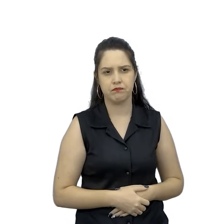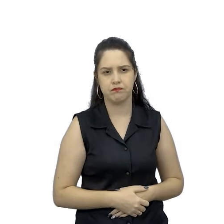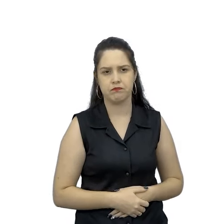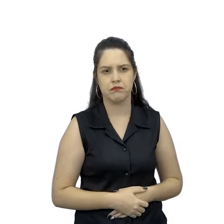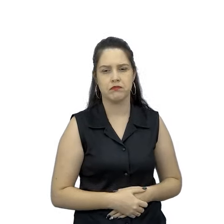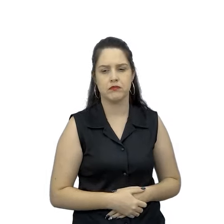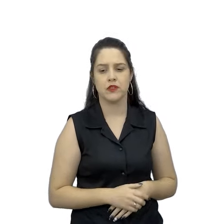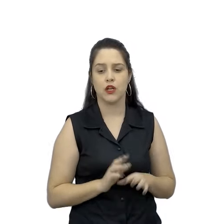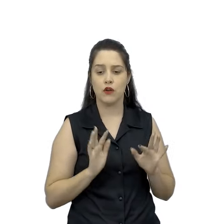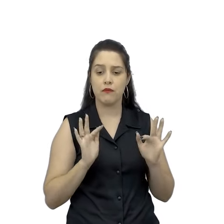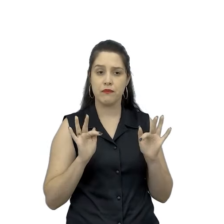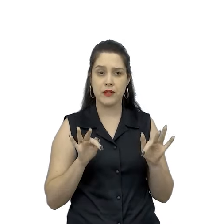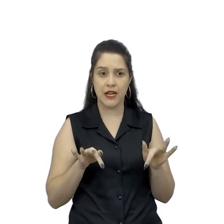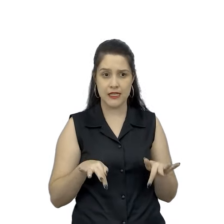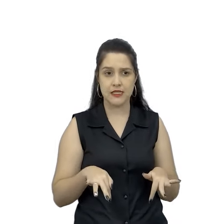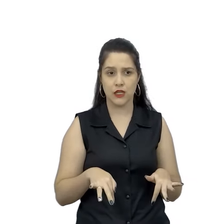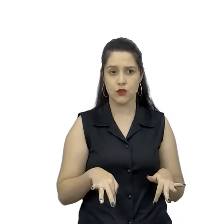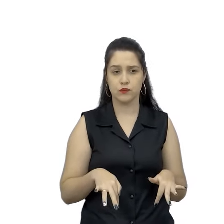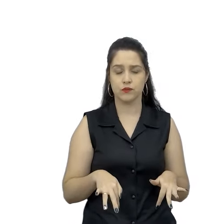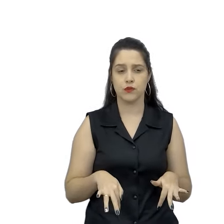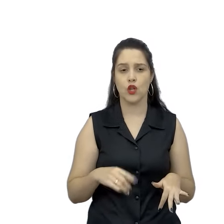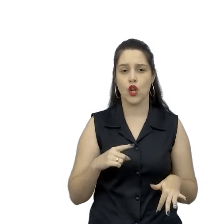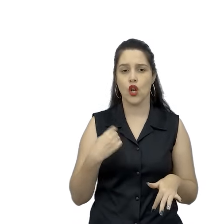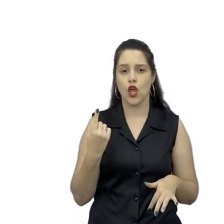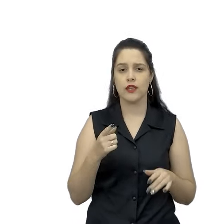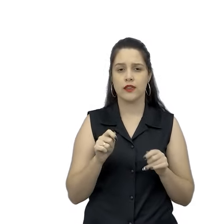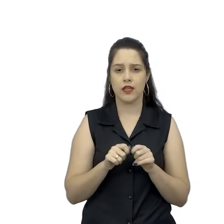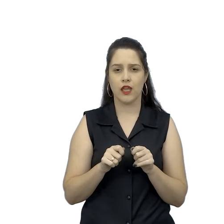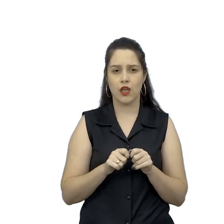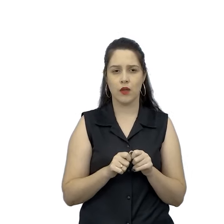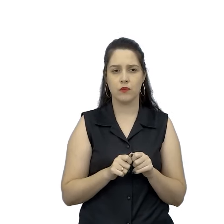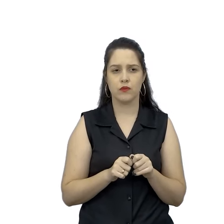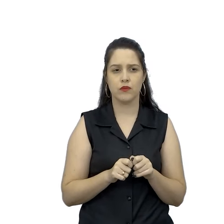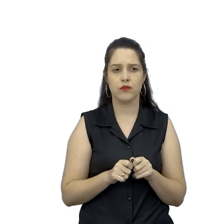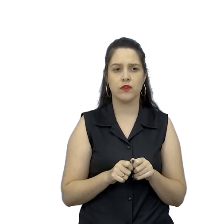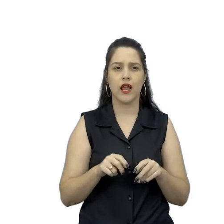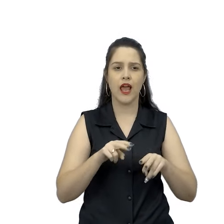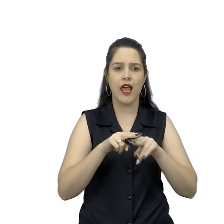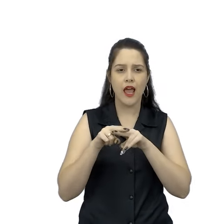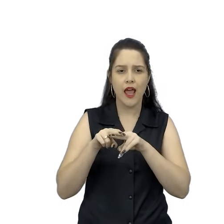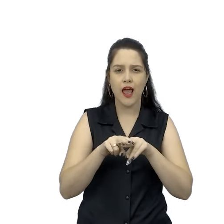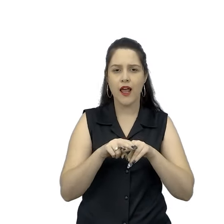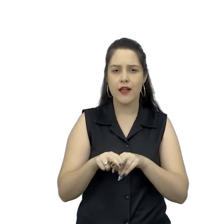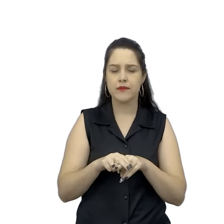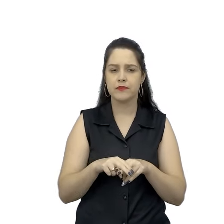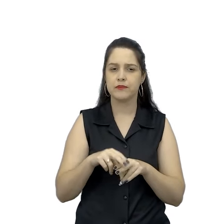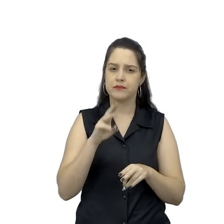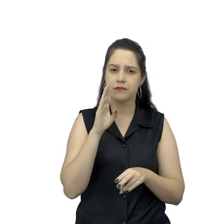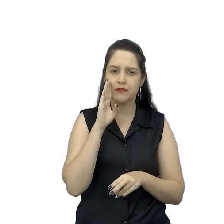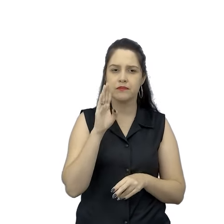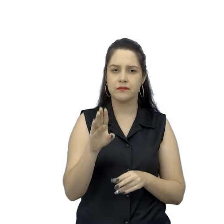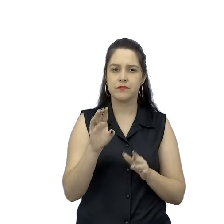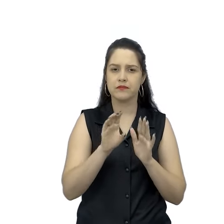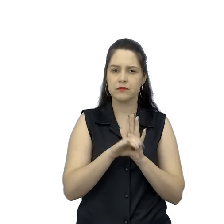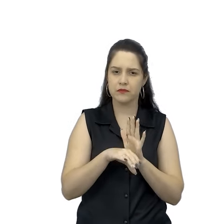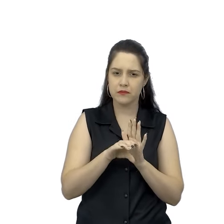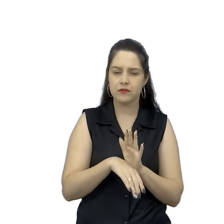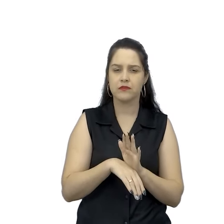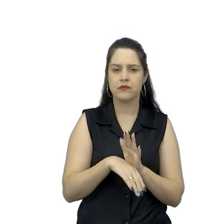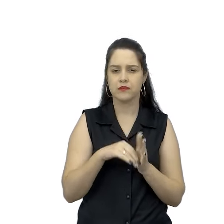Bom, e finalizando, nós temos aqui, né, nós vamos revisitar a pauta, revisitar o